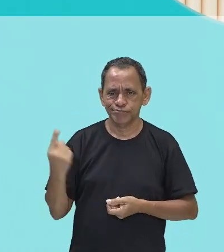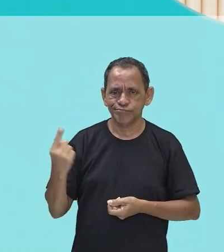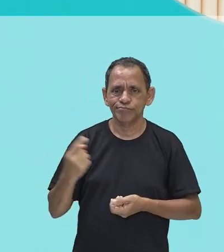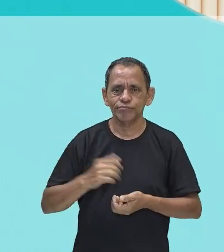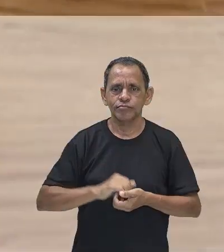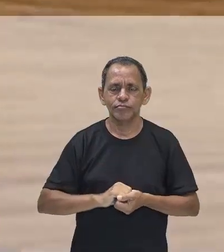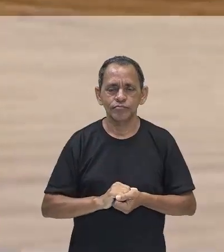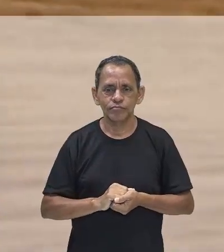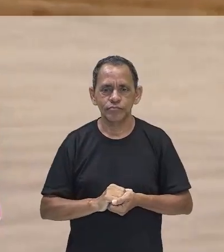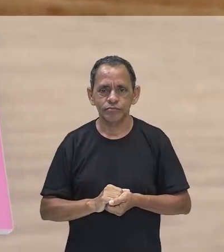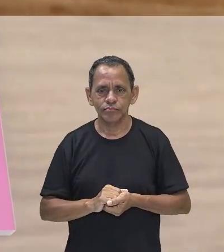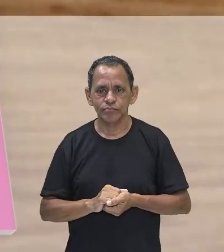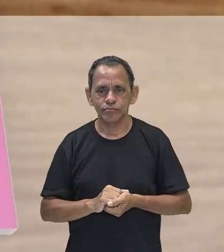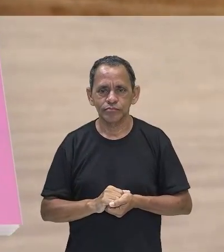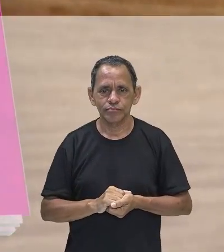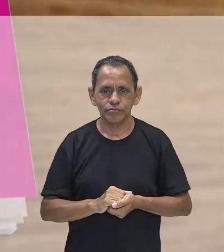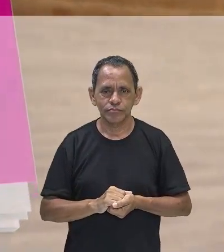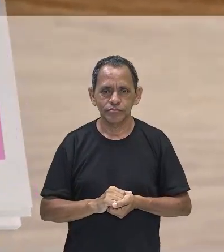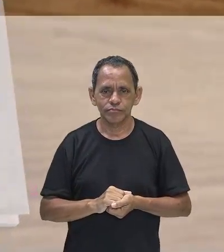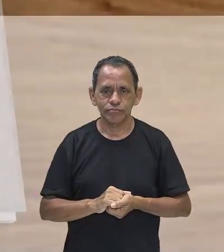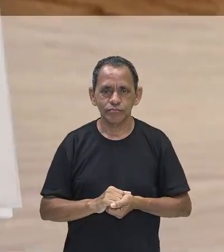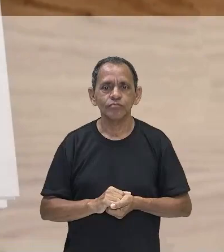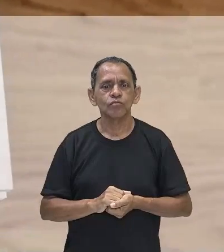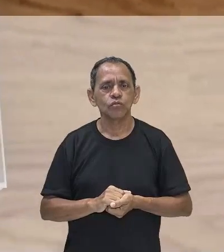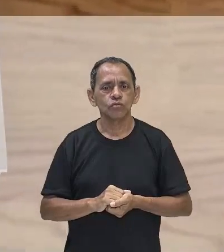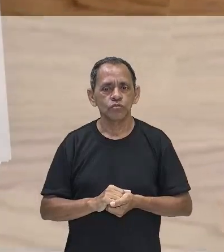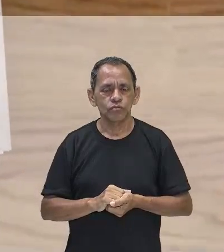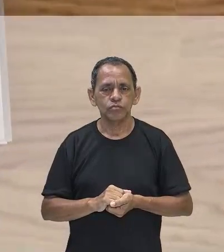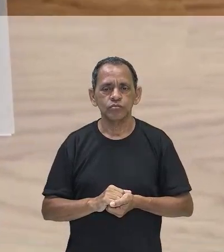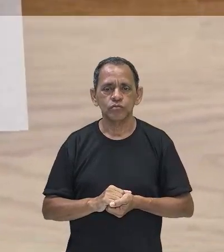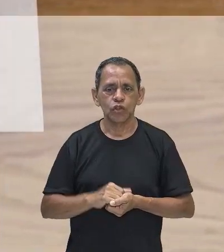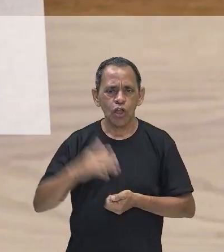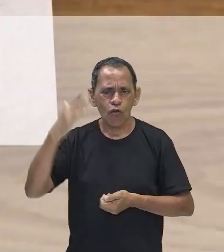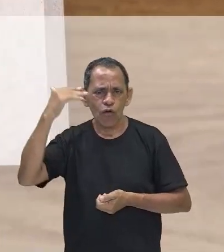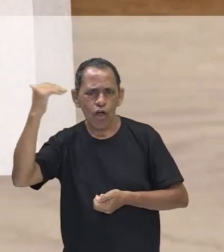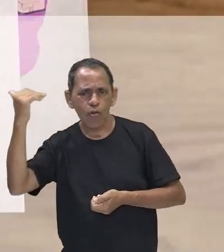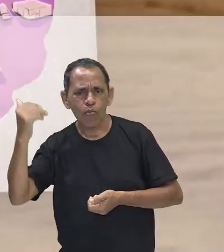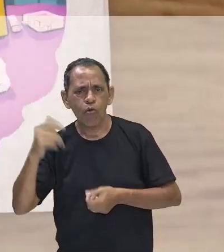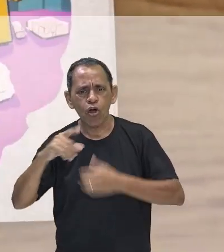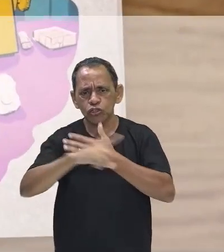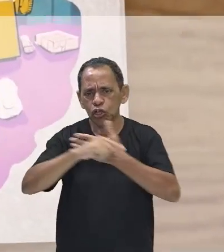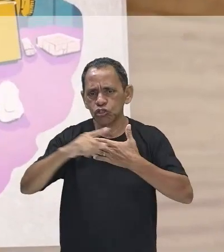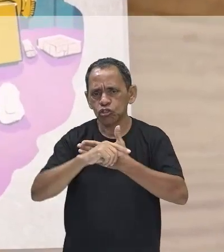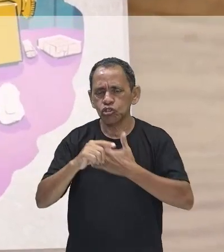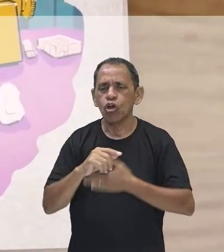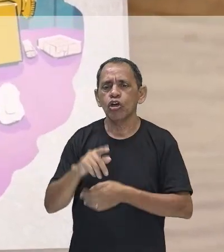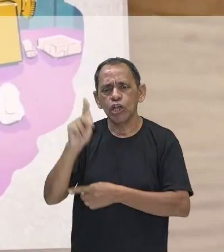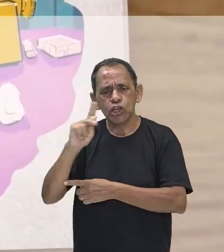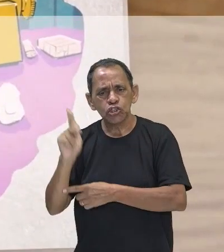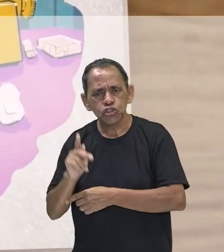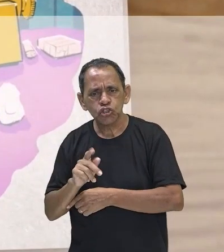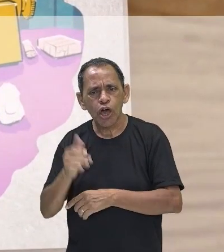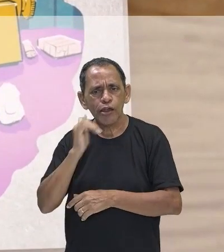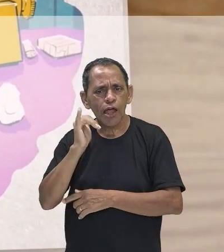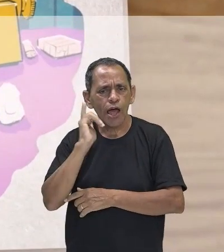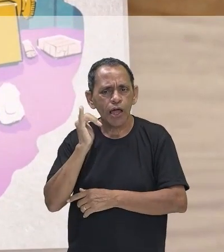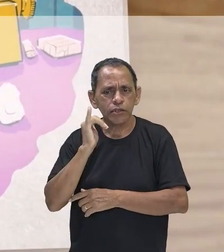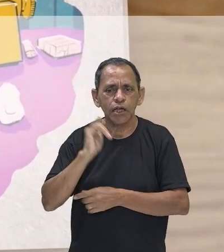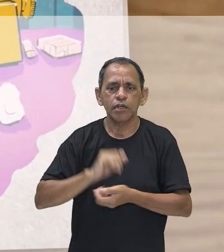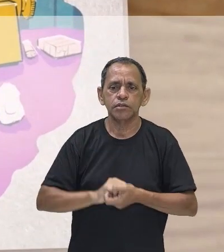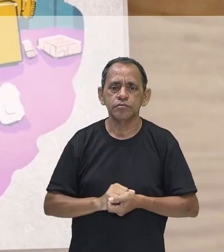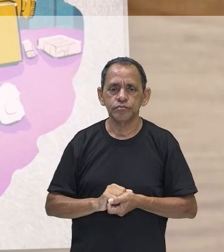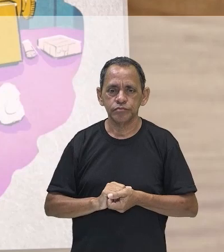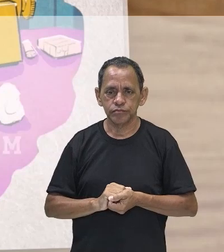atenção. Da Estrela, Clarice Lispector. A história é narrada por Rodrigo S.M.,